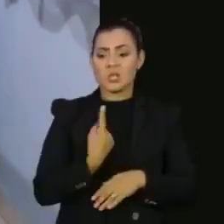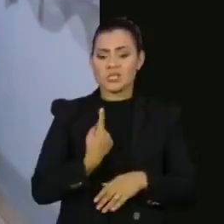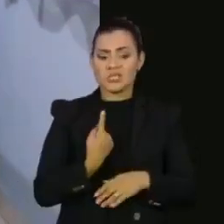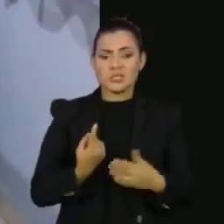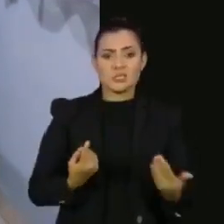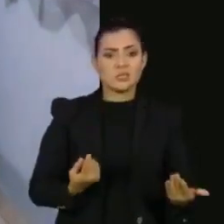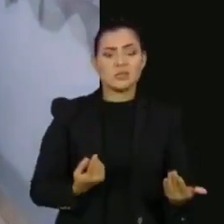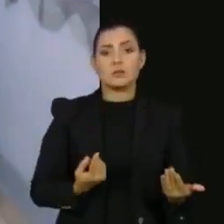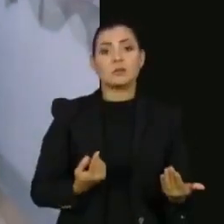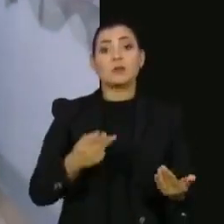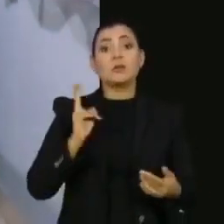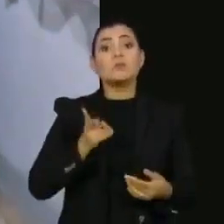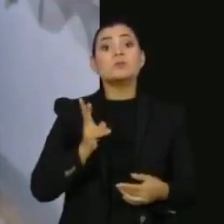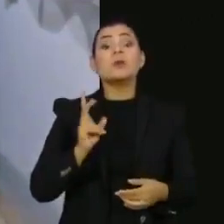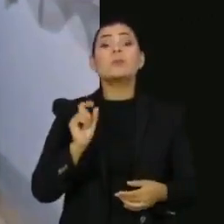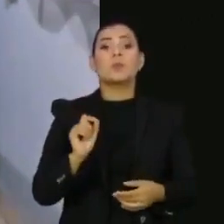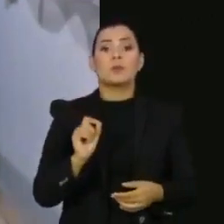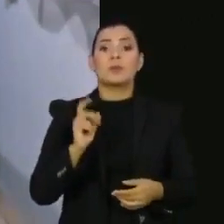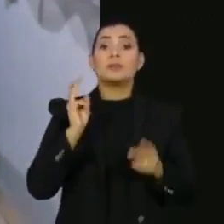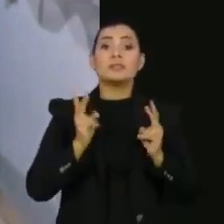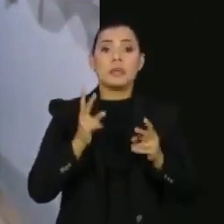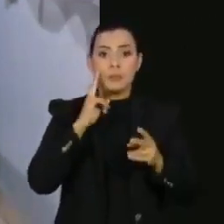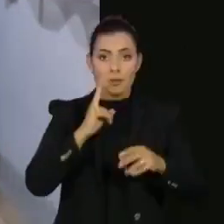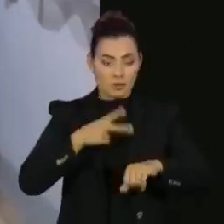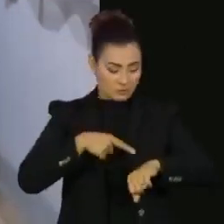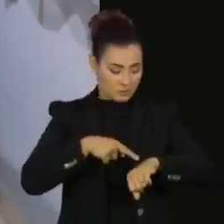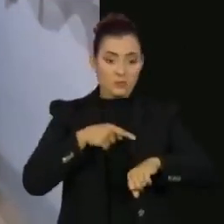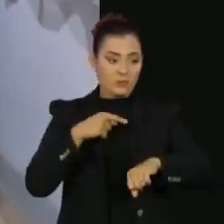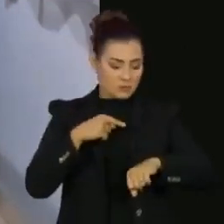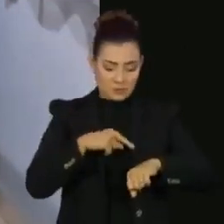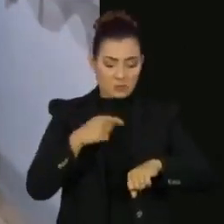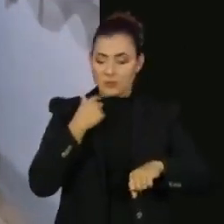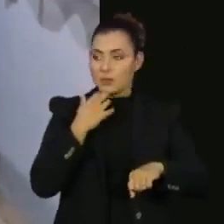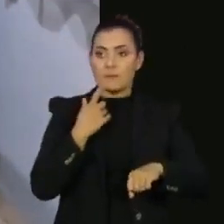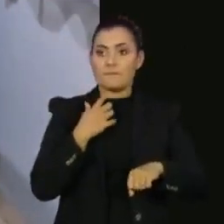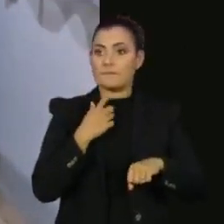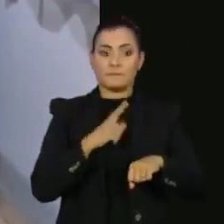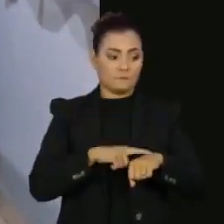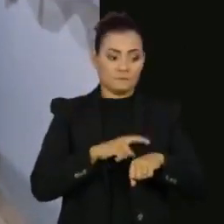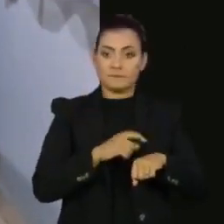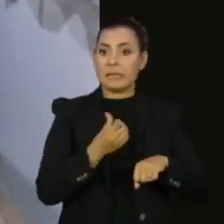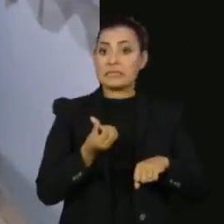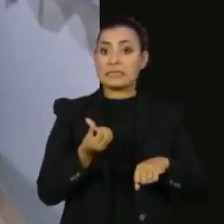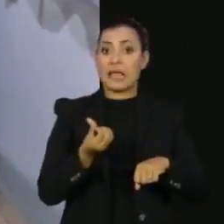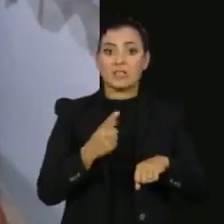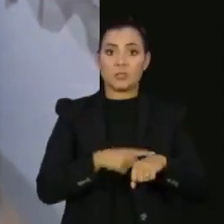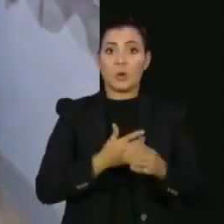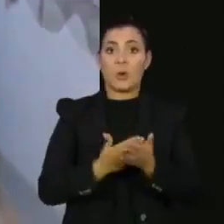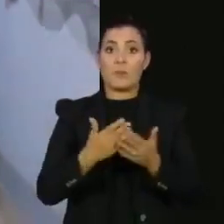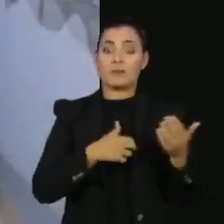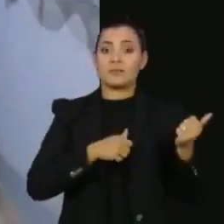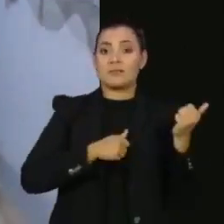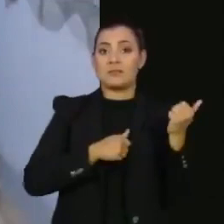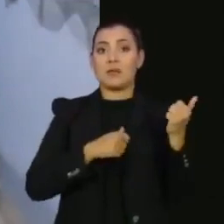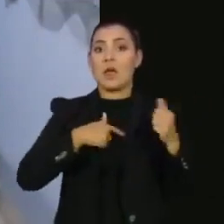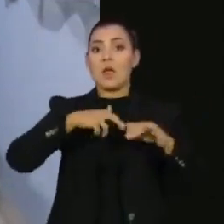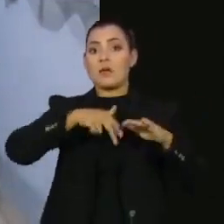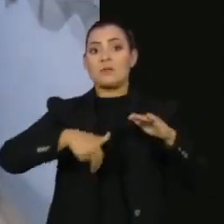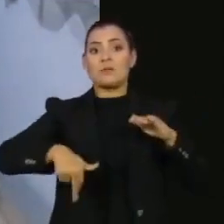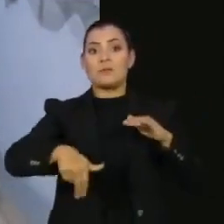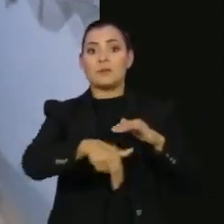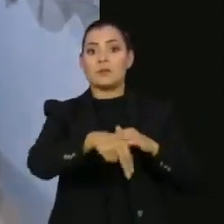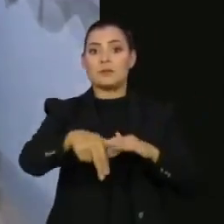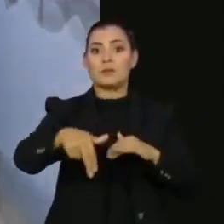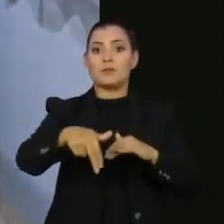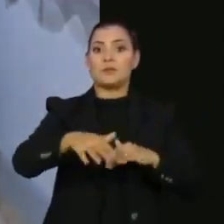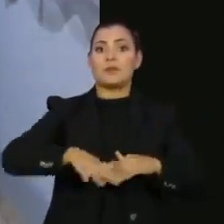lenta. Eu já comecei a ver no relógio, peraí, quando dá 6 horas, começa a música lenta. Eu descia para a piscina